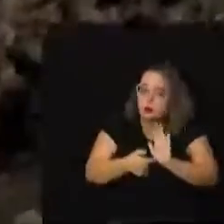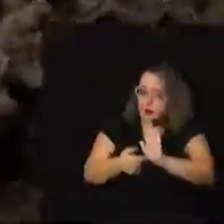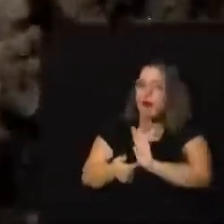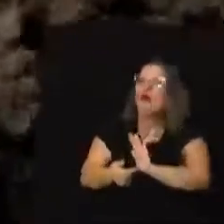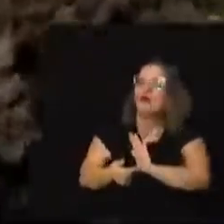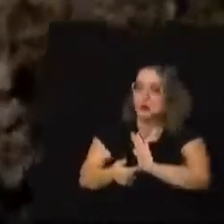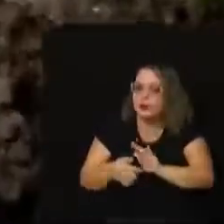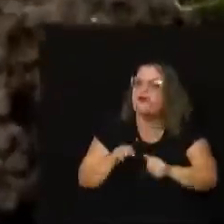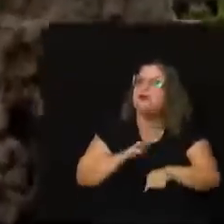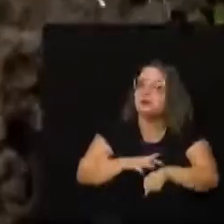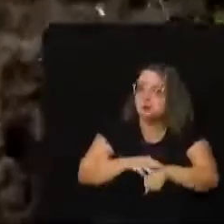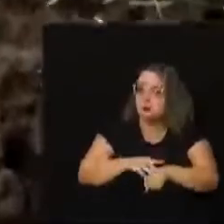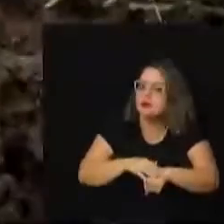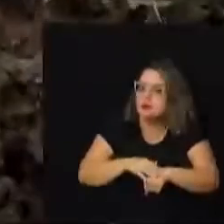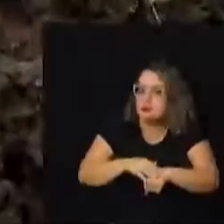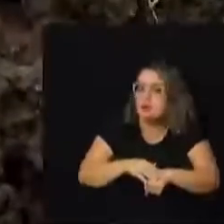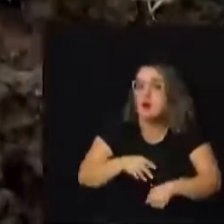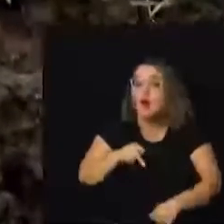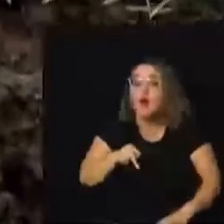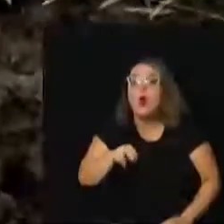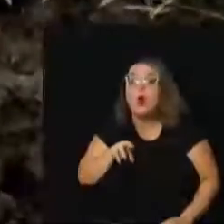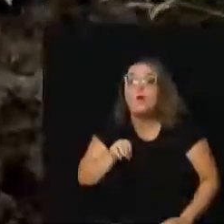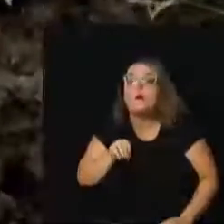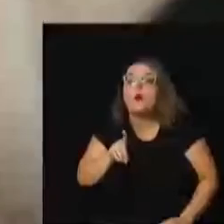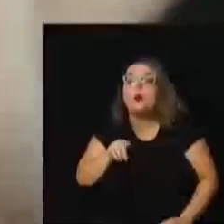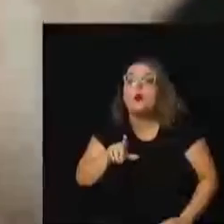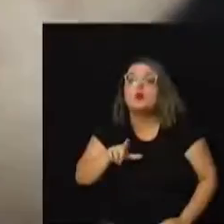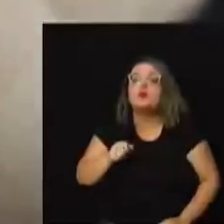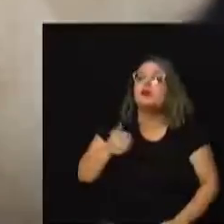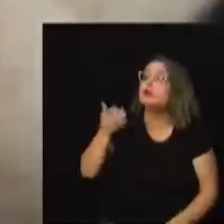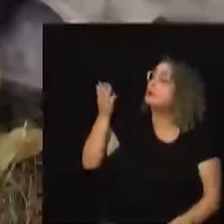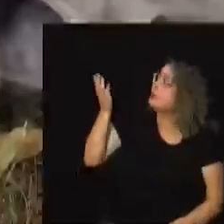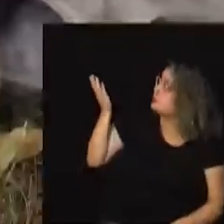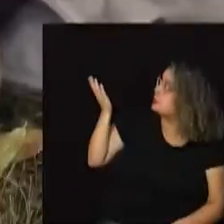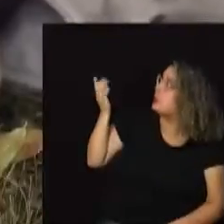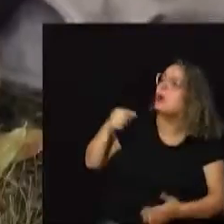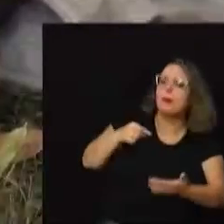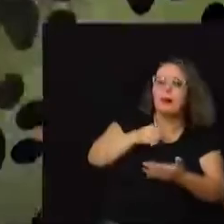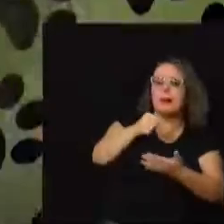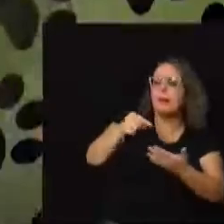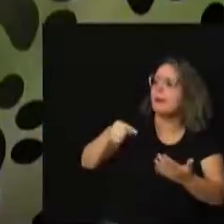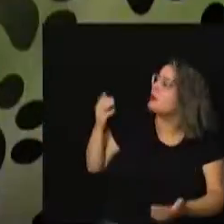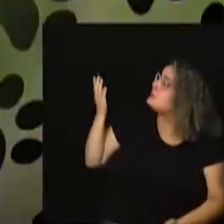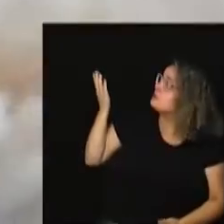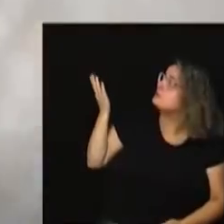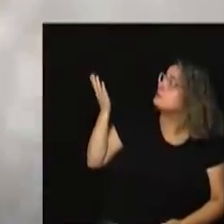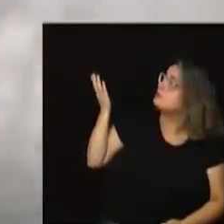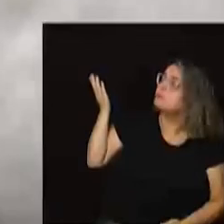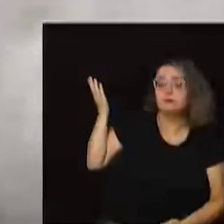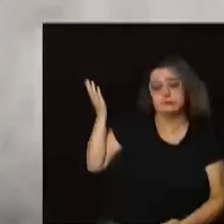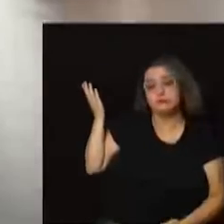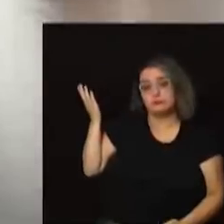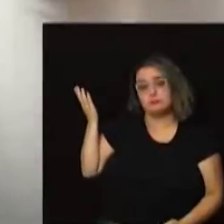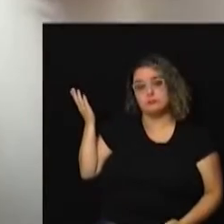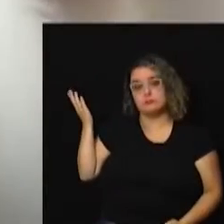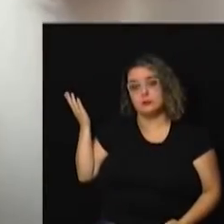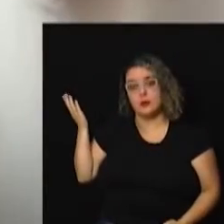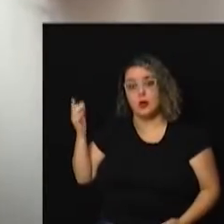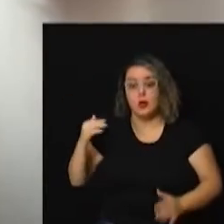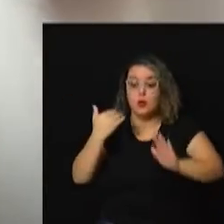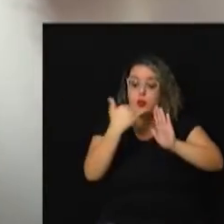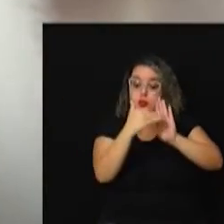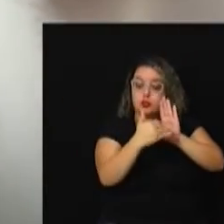ou congênito, está associado também ao relaxamento da membrana da traqueia e à degeneração da cartilagem.